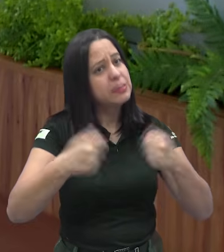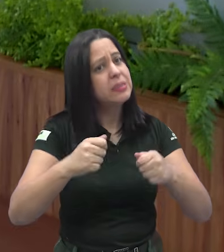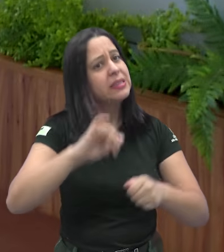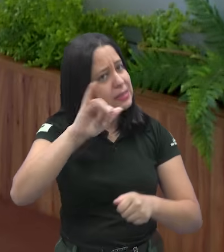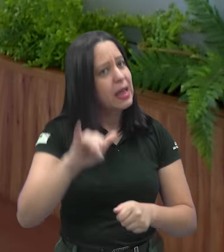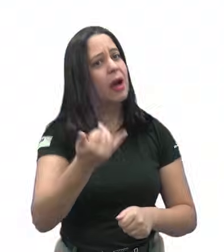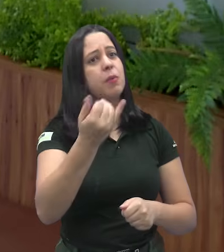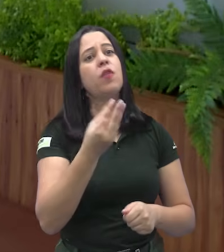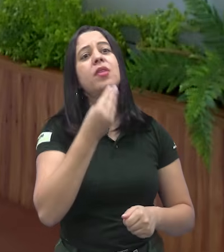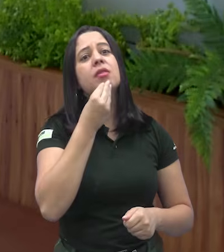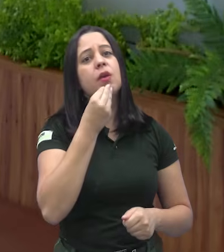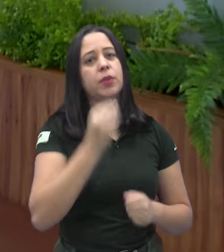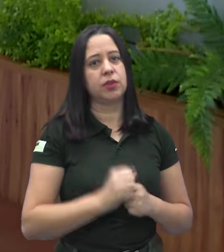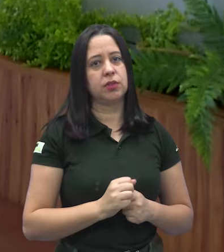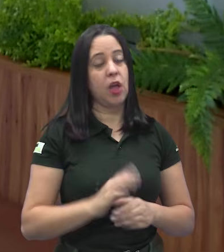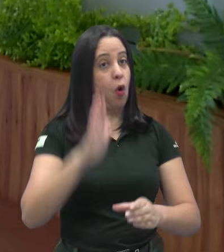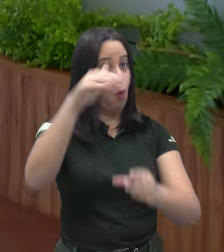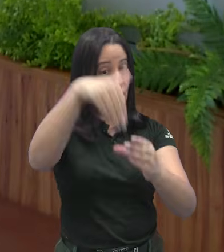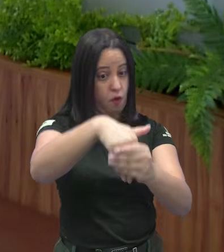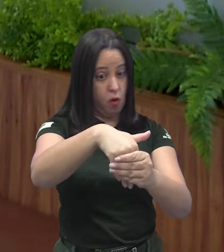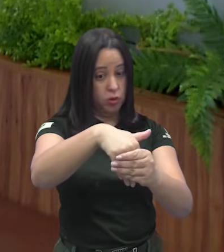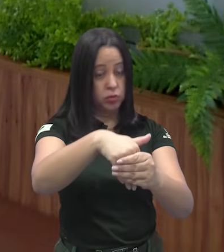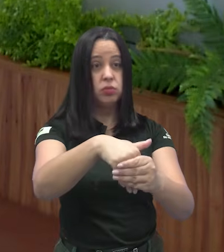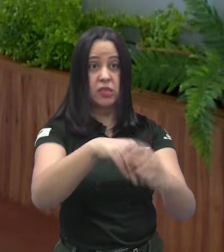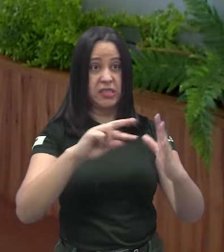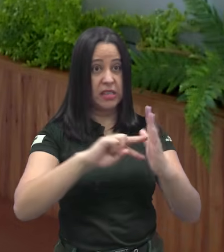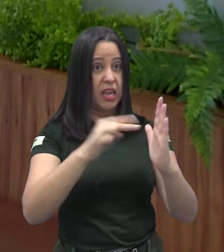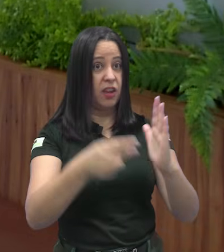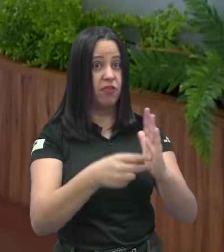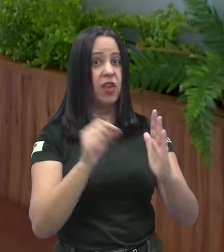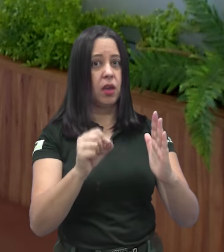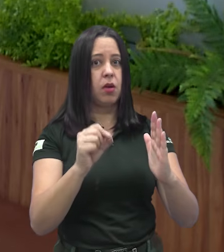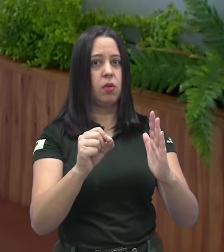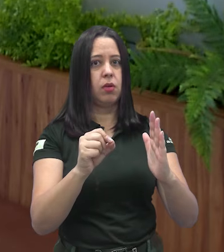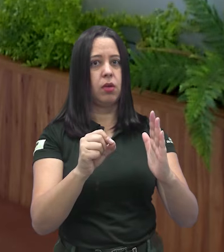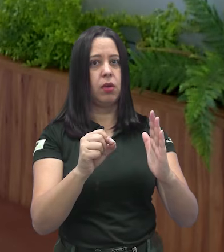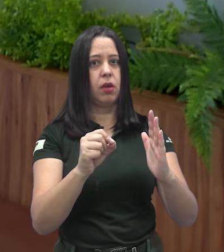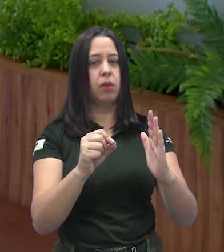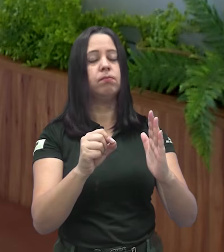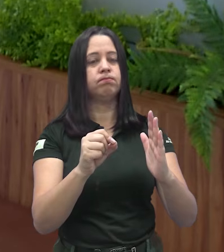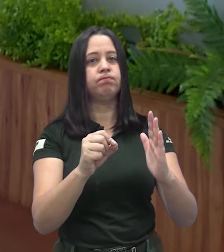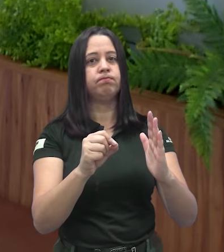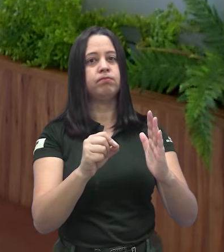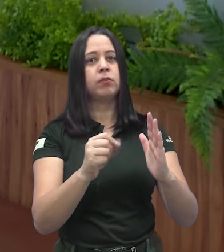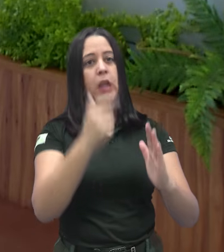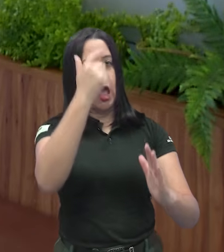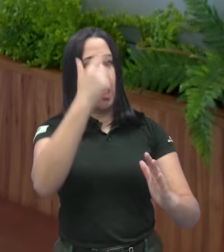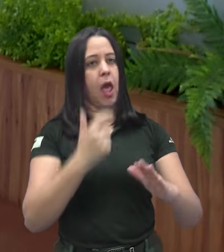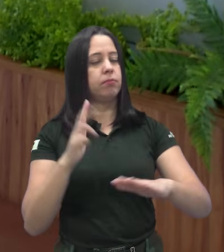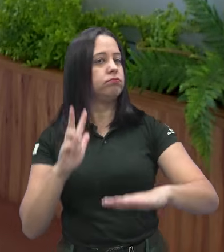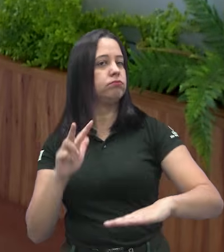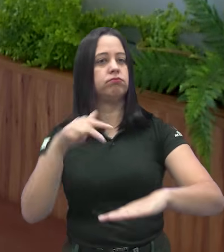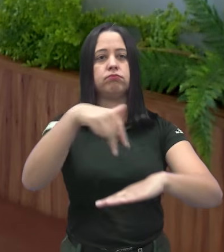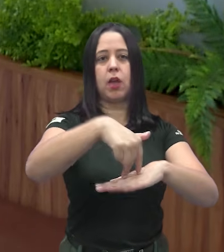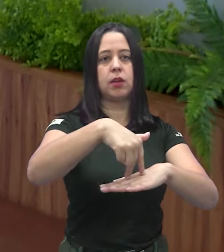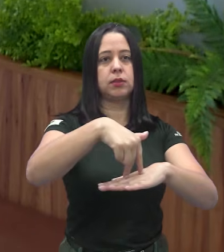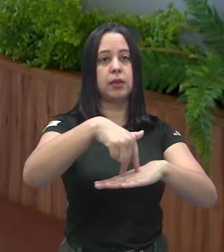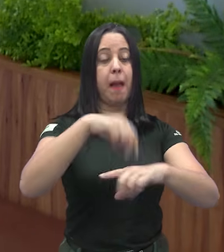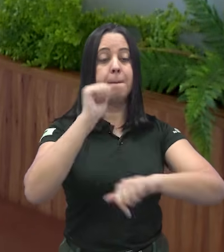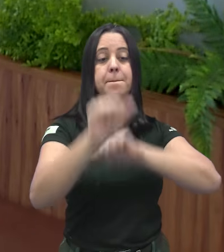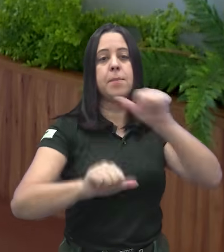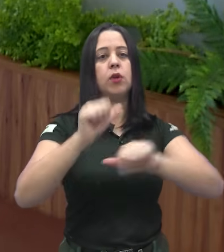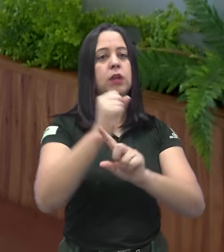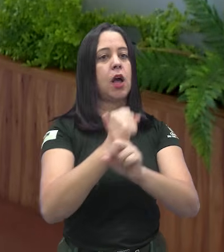preciso aproveitar. E o voto é um instrumento para que eu seja, na sociedade, uma pessoa que